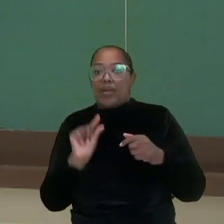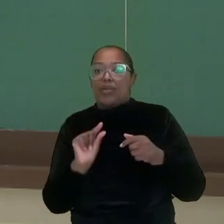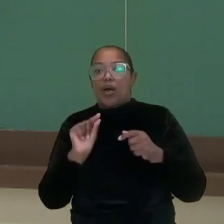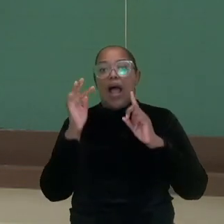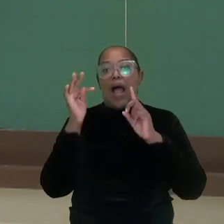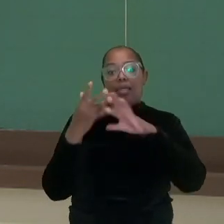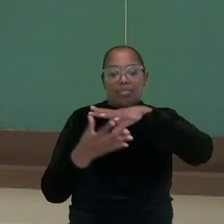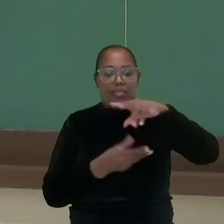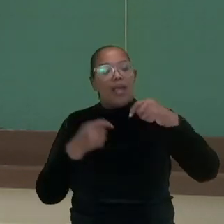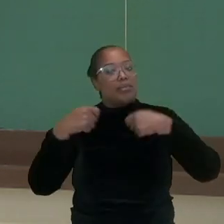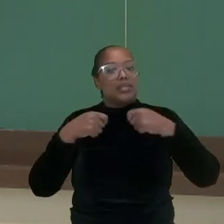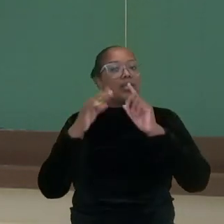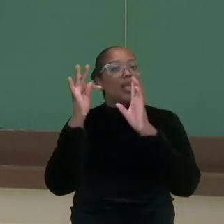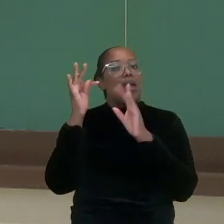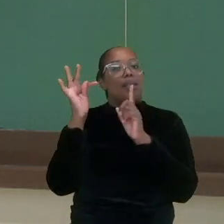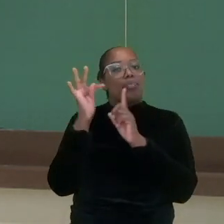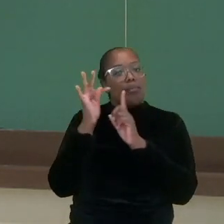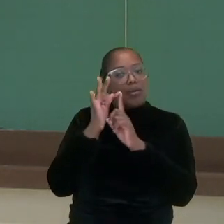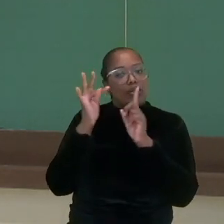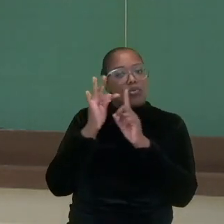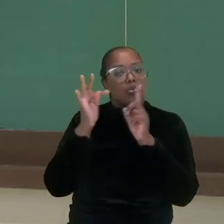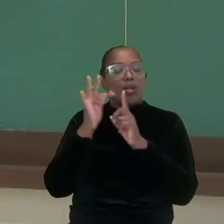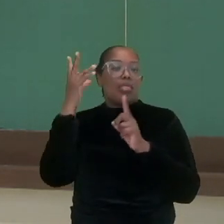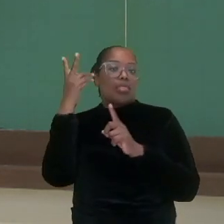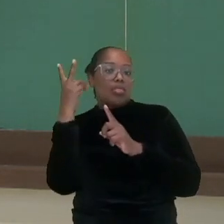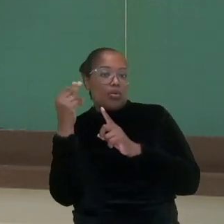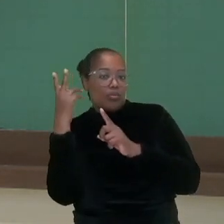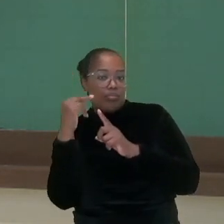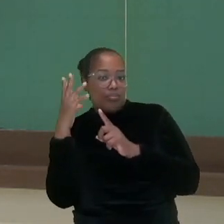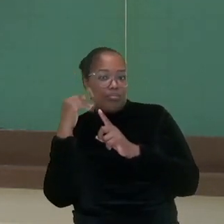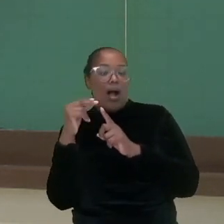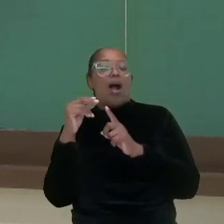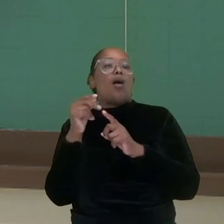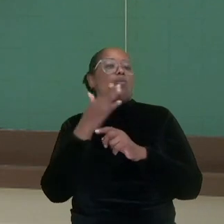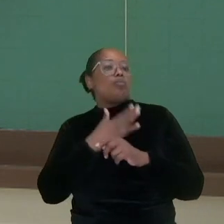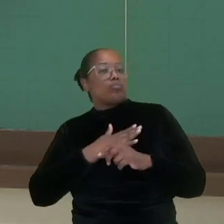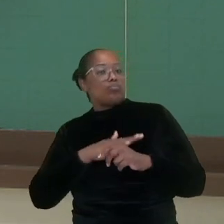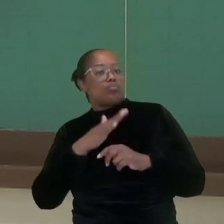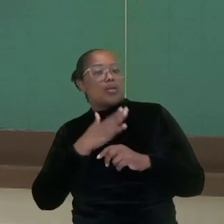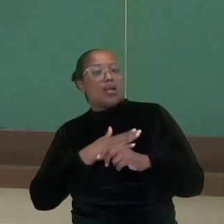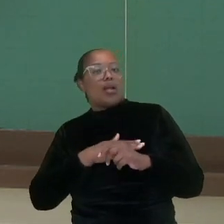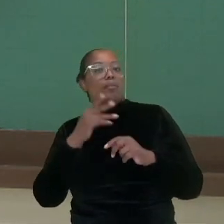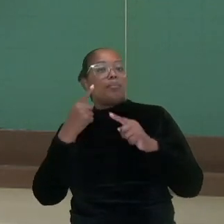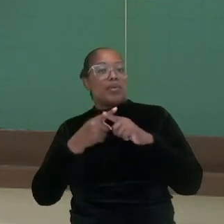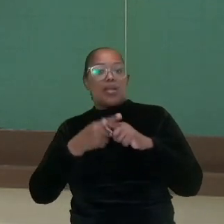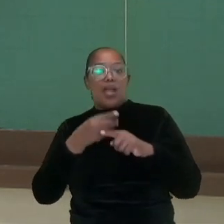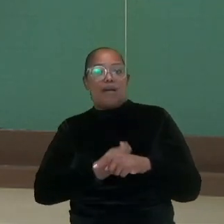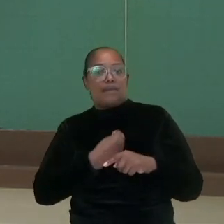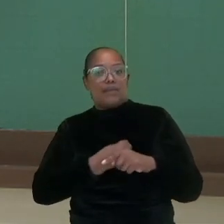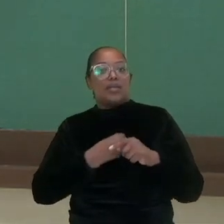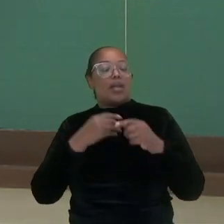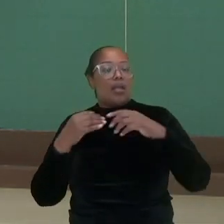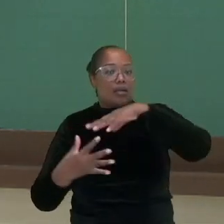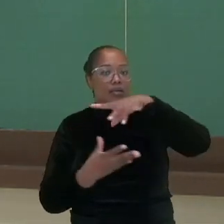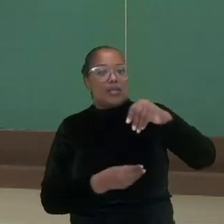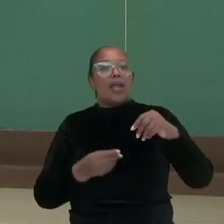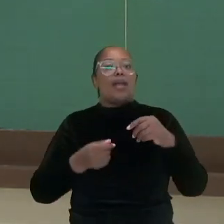numa temperatura agradável. E o que nós estudamos na aula de hoje? Entendemos a importância do